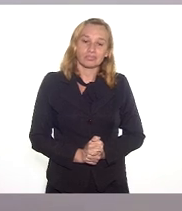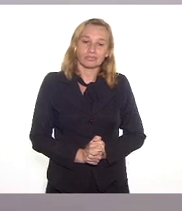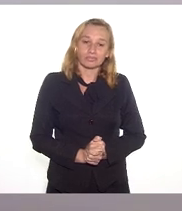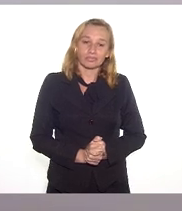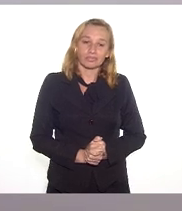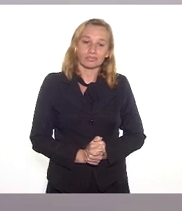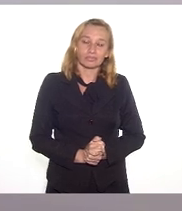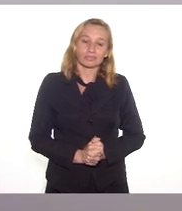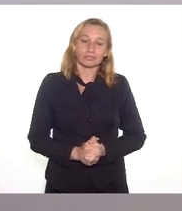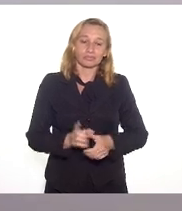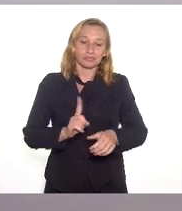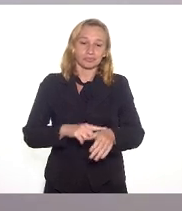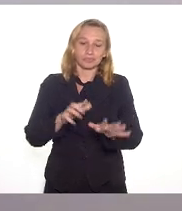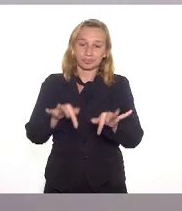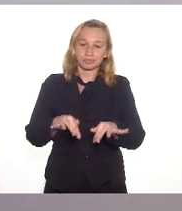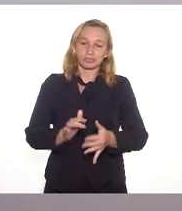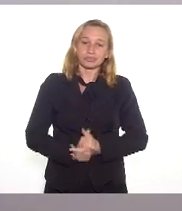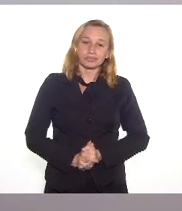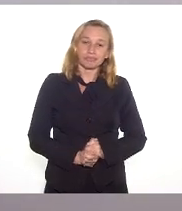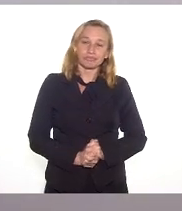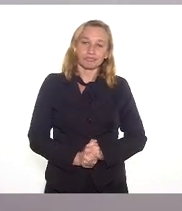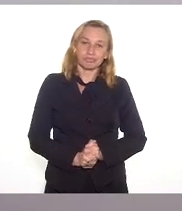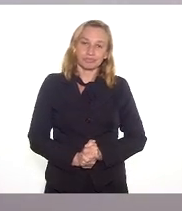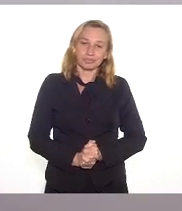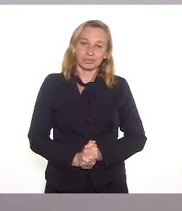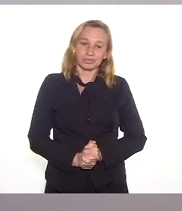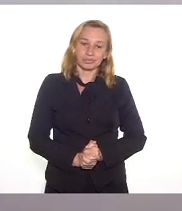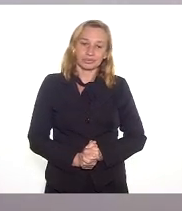no expediente final sem falar